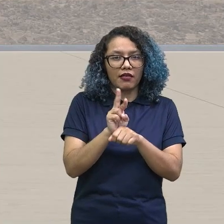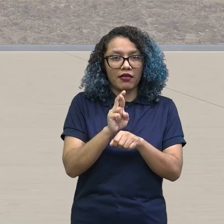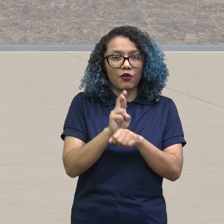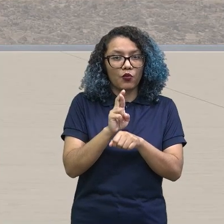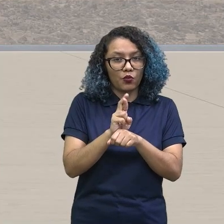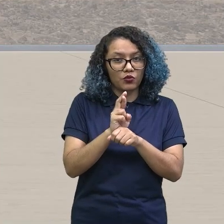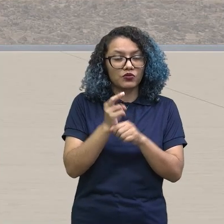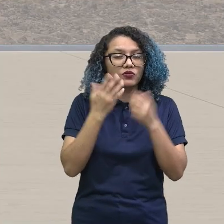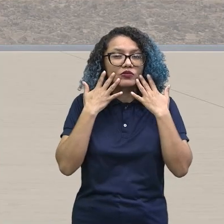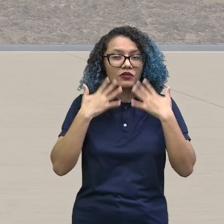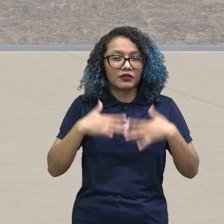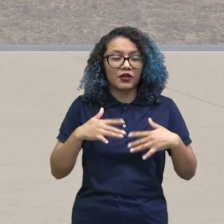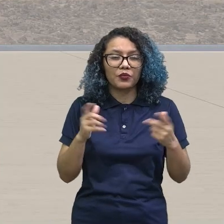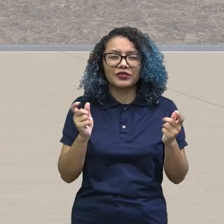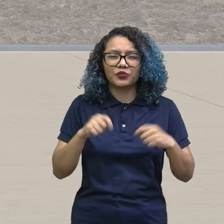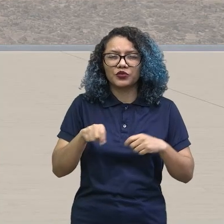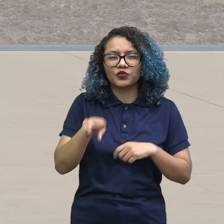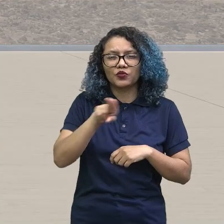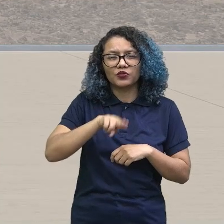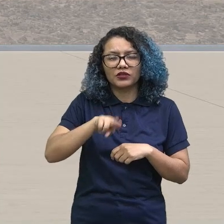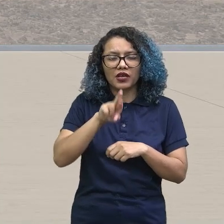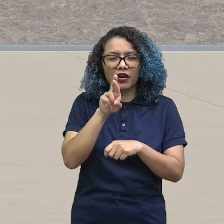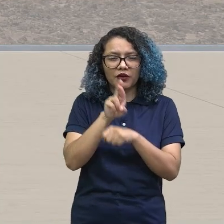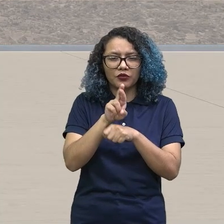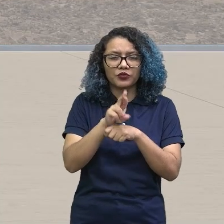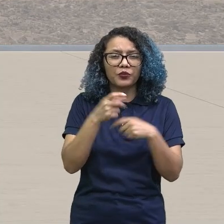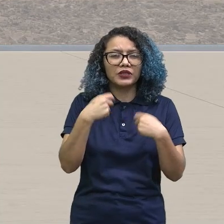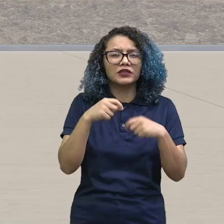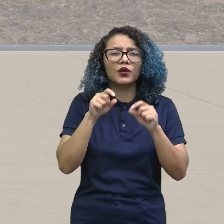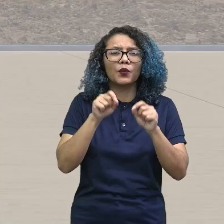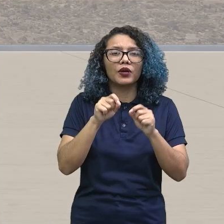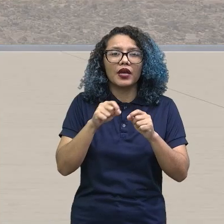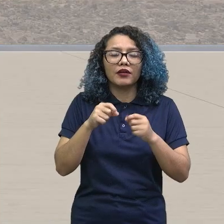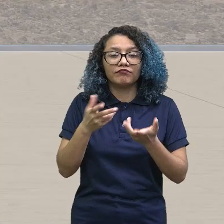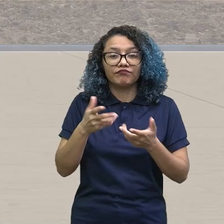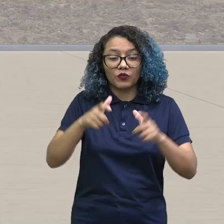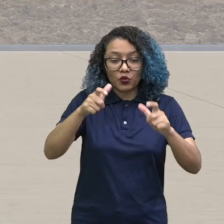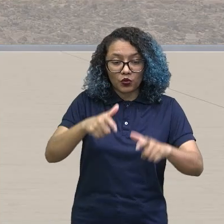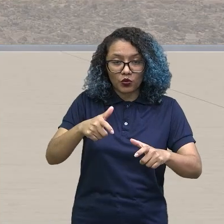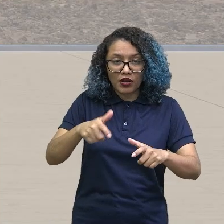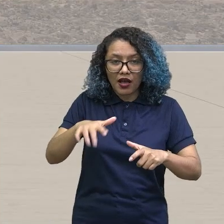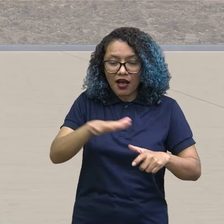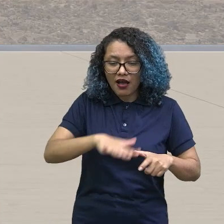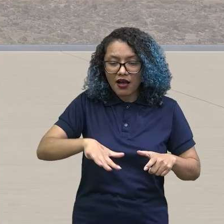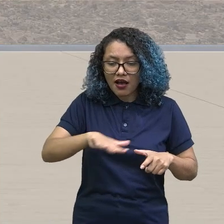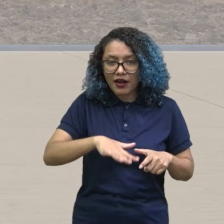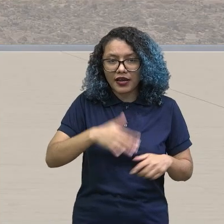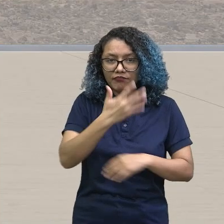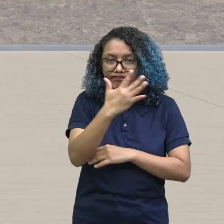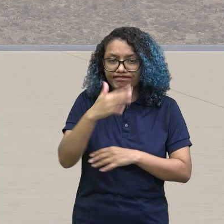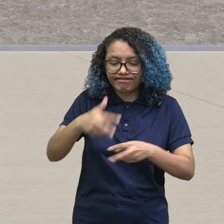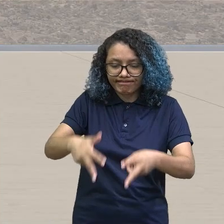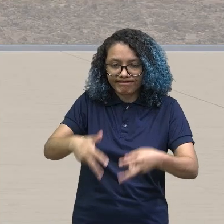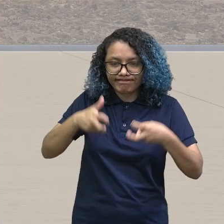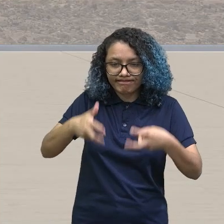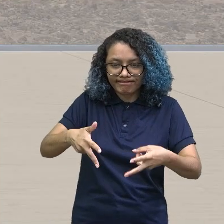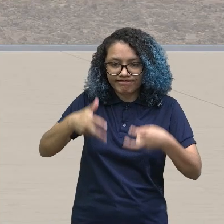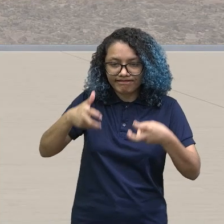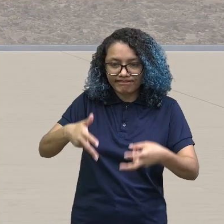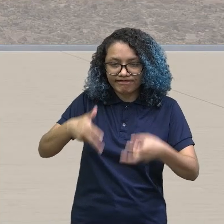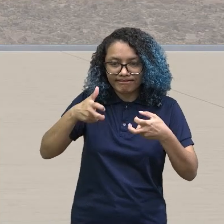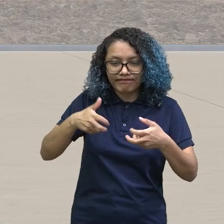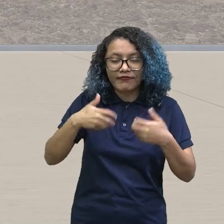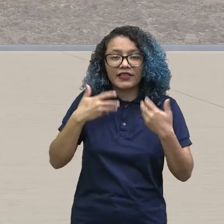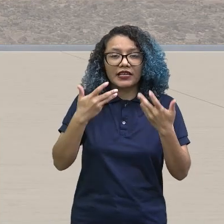E para utilizar esses recursos naturais, é necessário retirar ali dos ambientes, né? E aí,